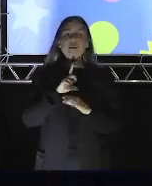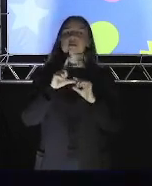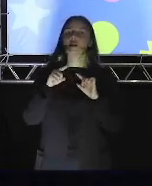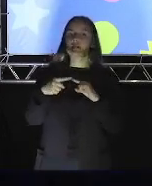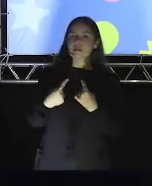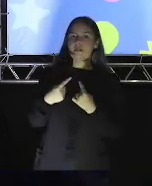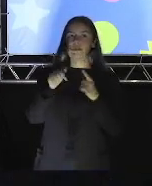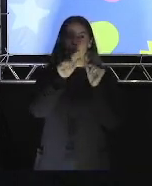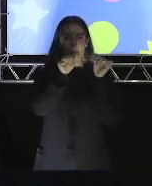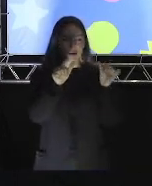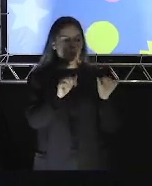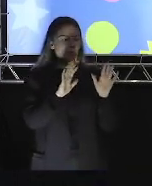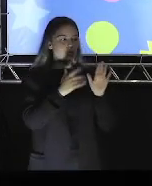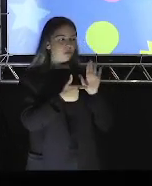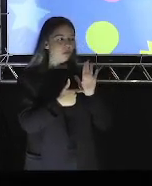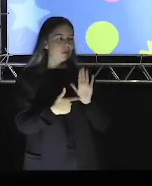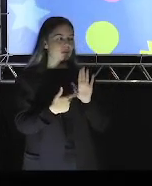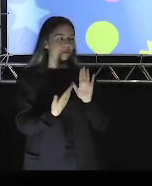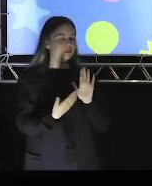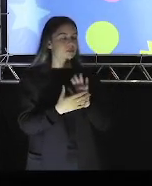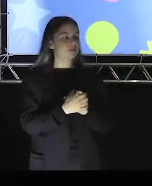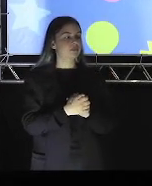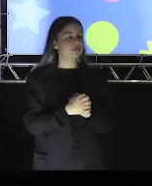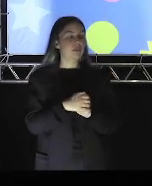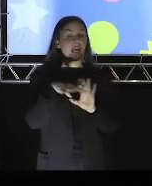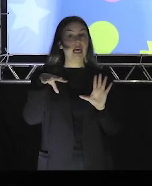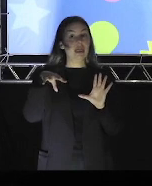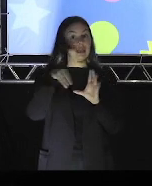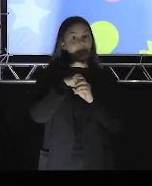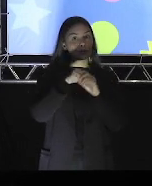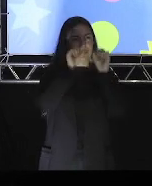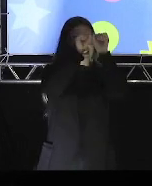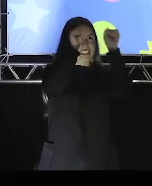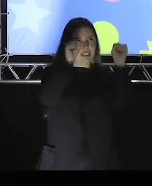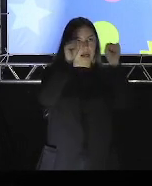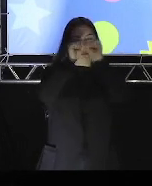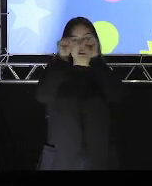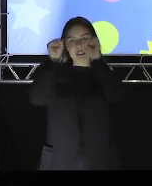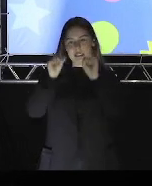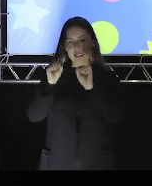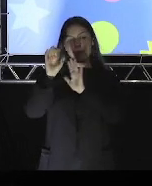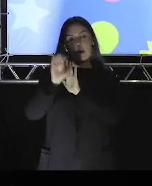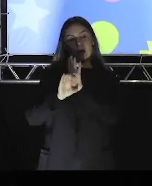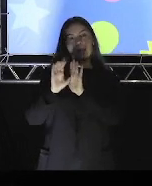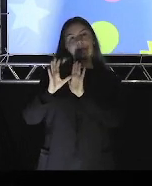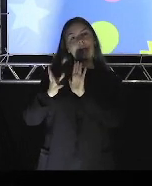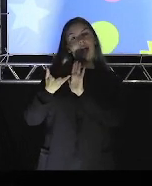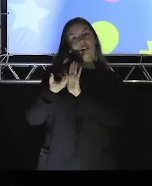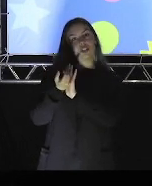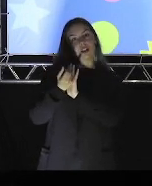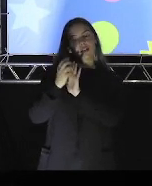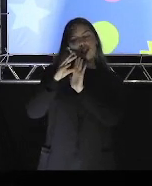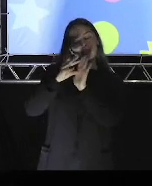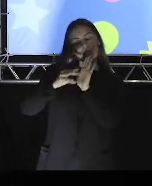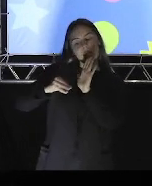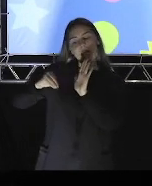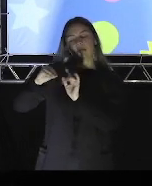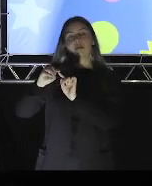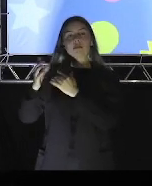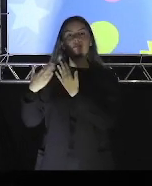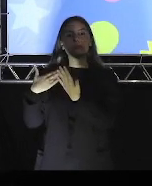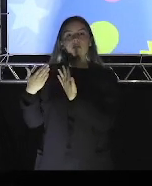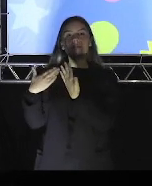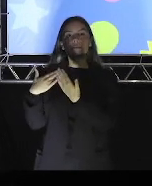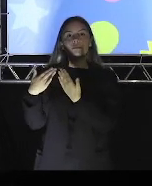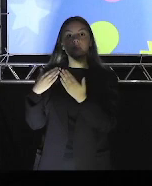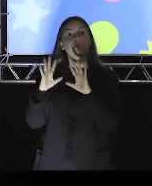nessa imagem, por exemplo, dentro do subsistema ali, do capítulo de agilidade, a gente tem interações, mas